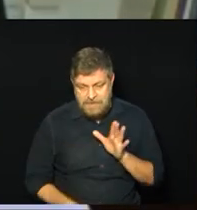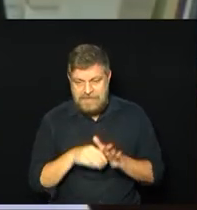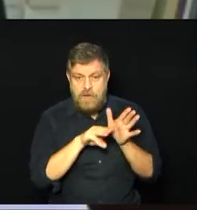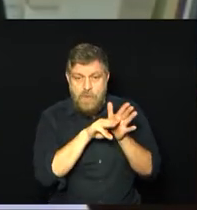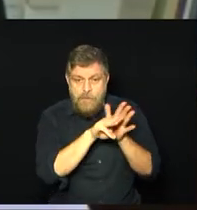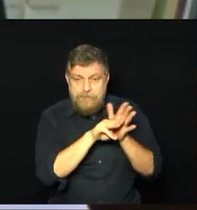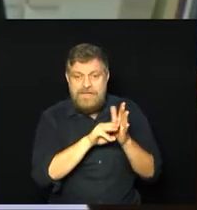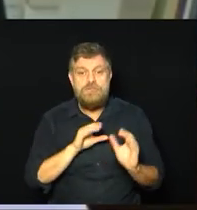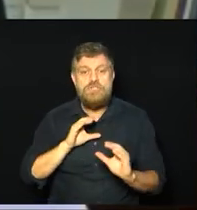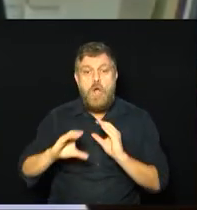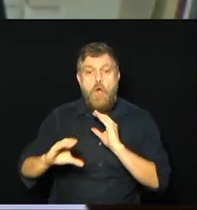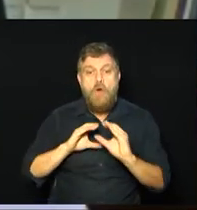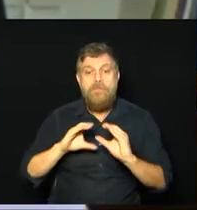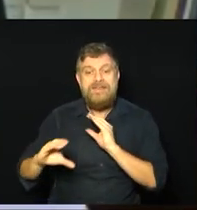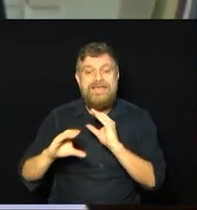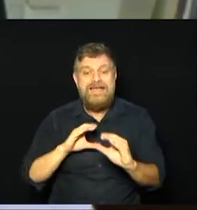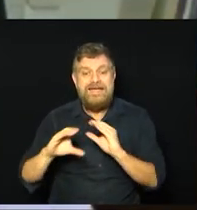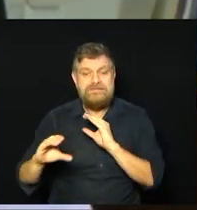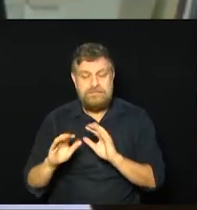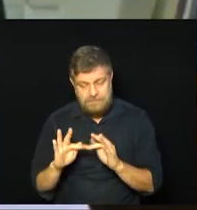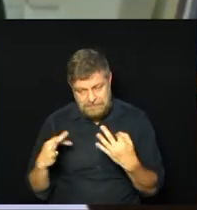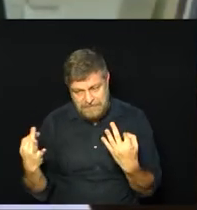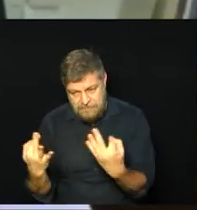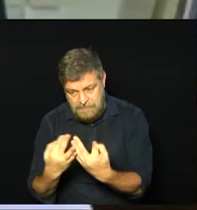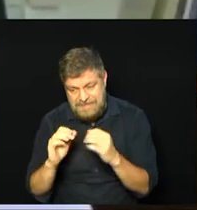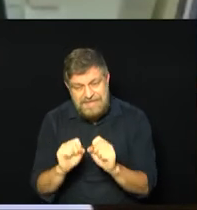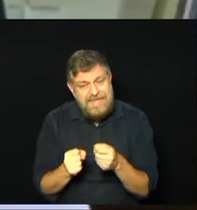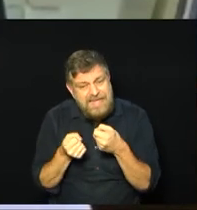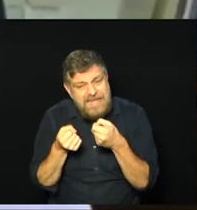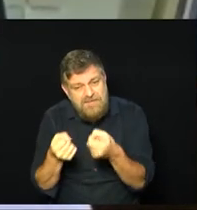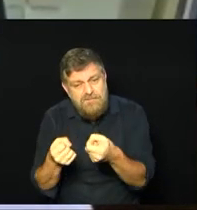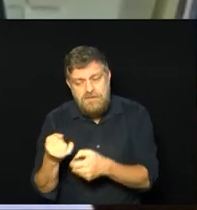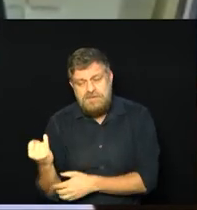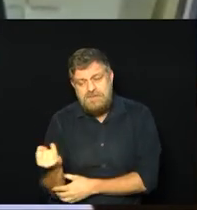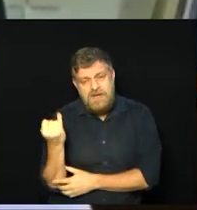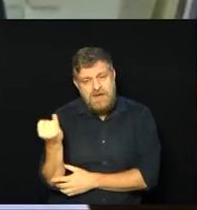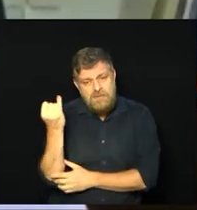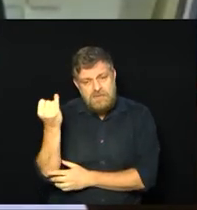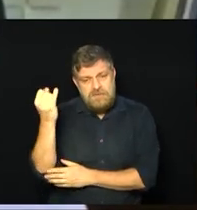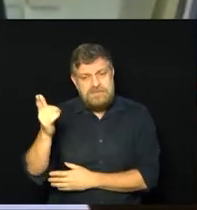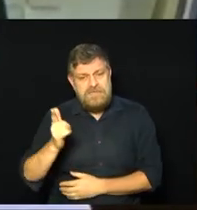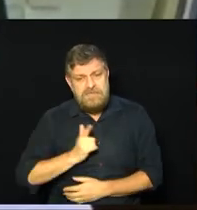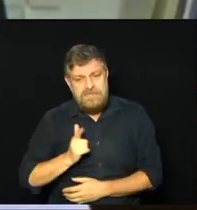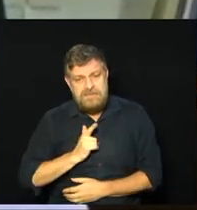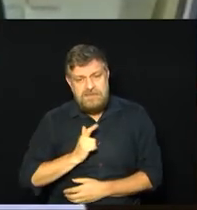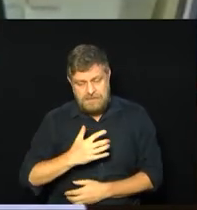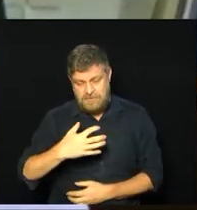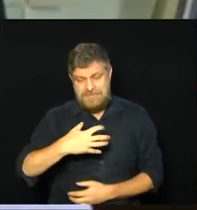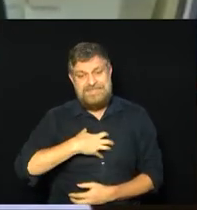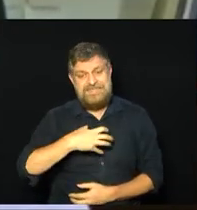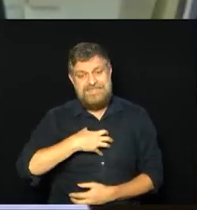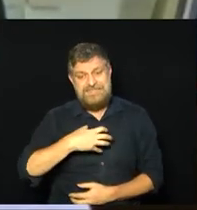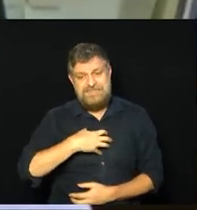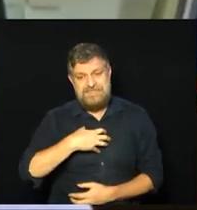de comunicação para as famílias, onde eu reforço muito a importância de se expressar os sentimentos,